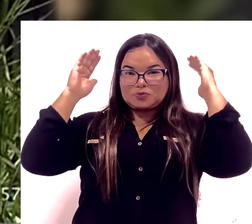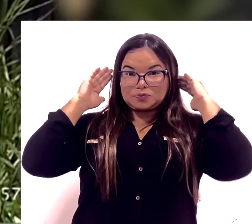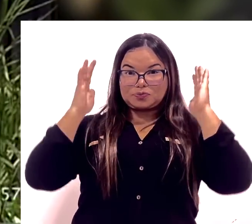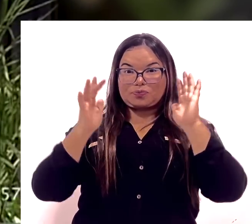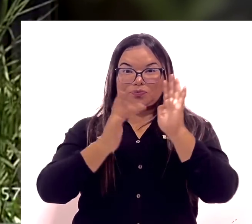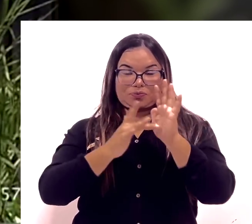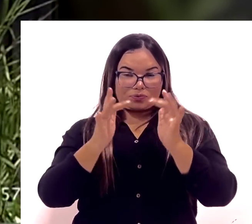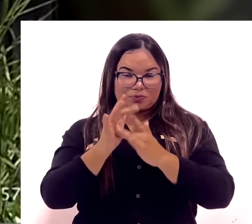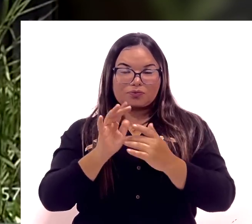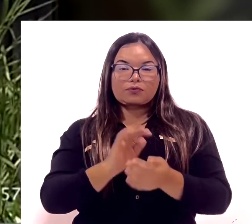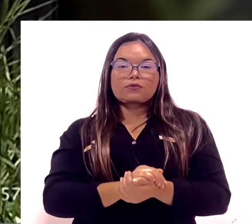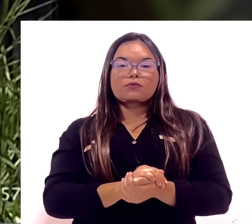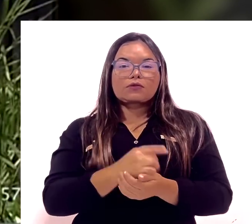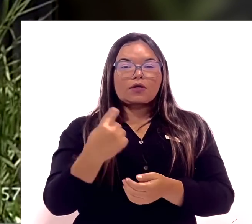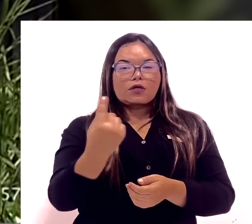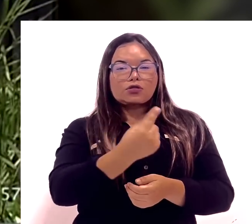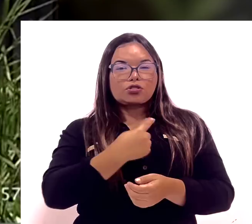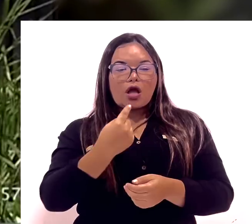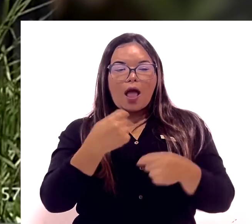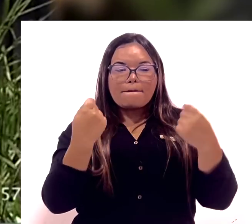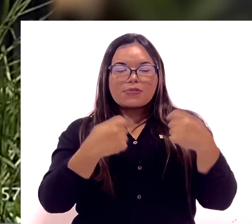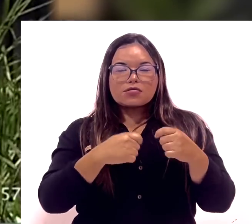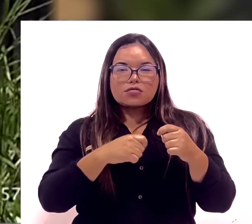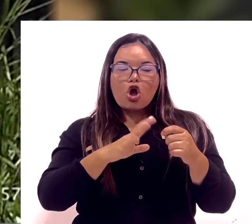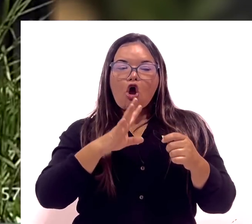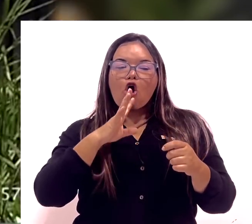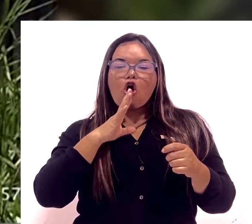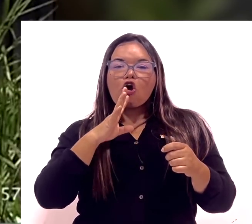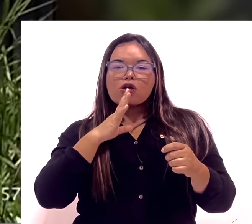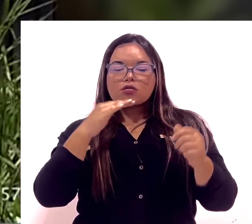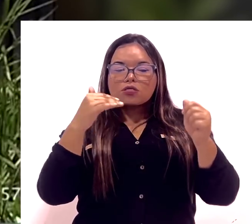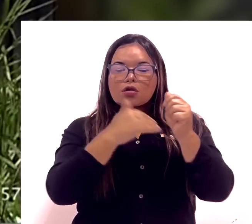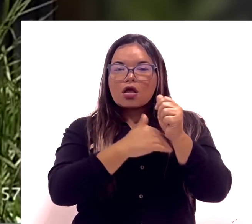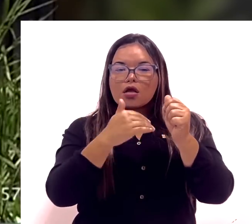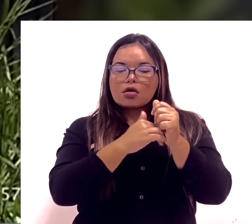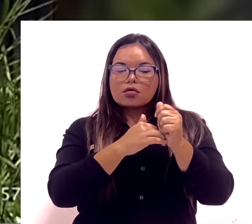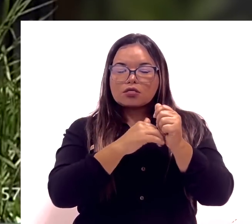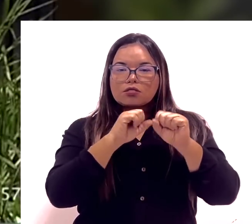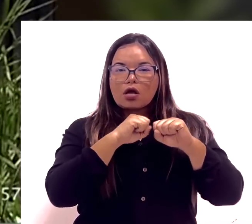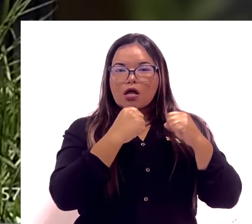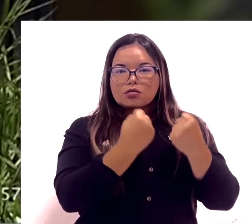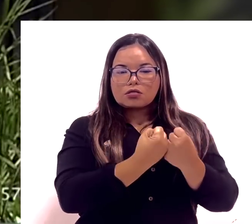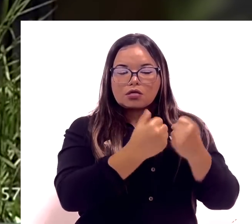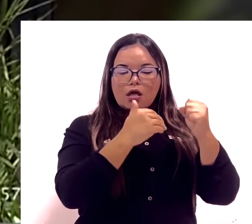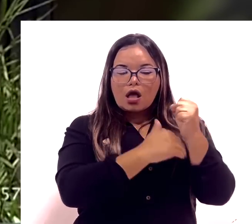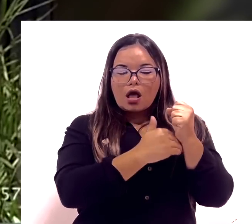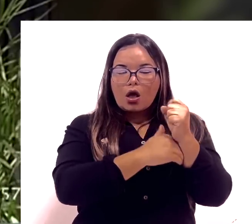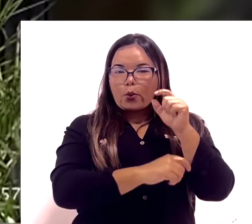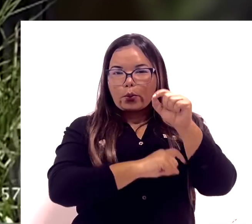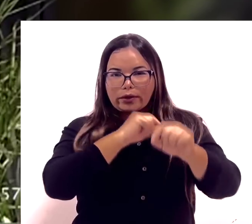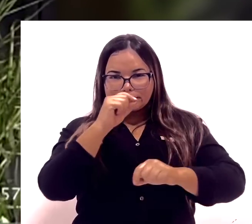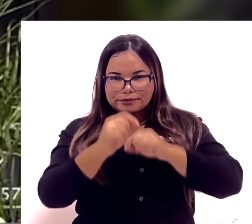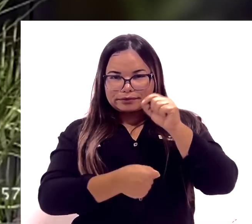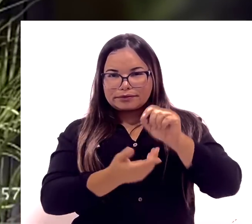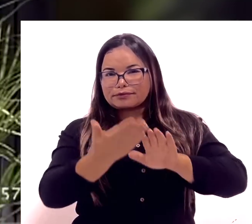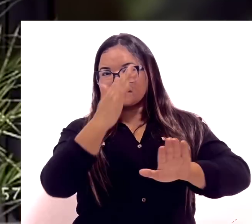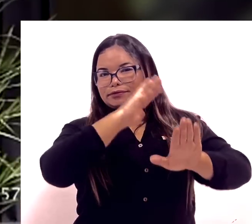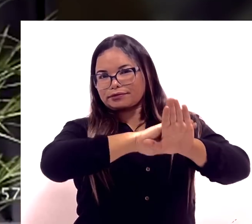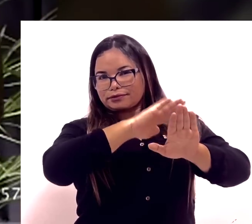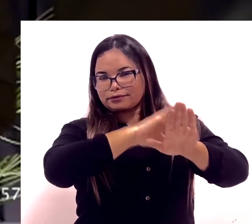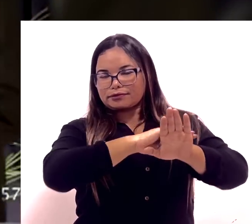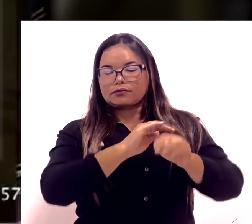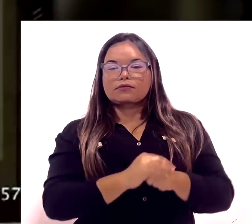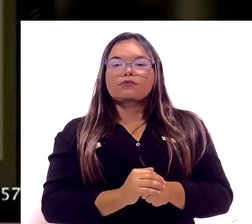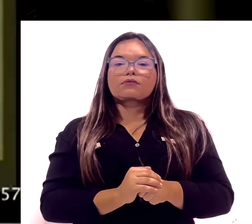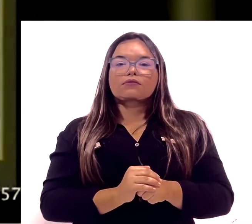nos segredos das sociedades secretas para descobrir de que se trata. E o que ensinam os reformadores